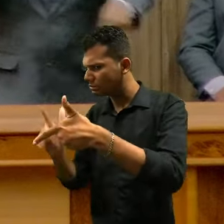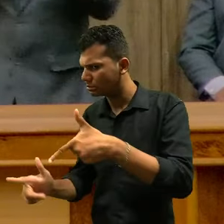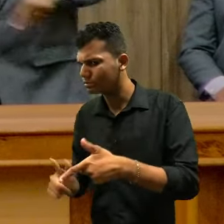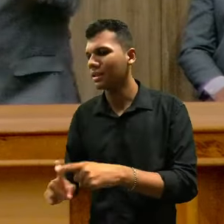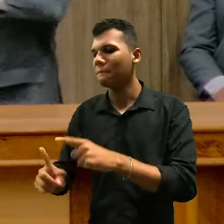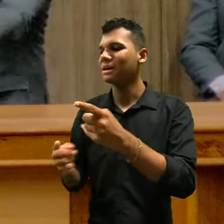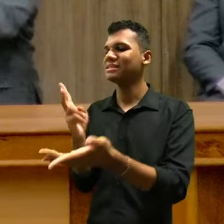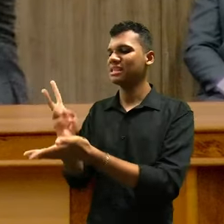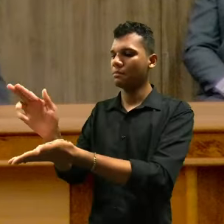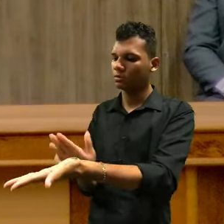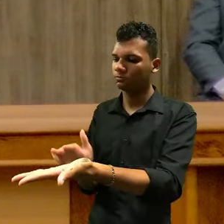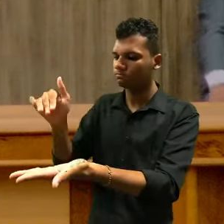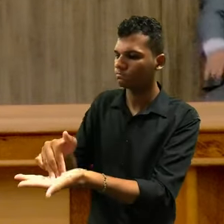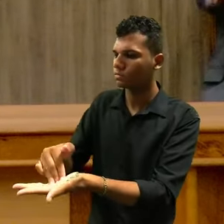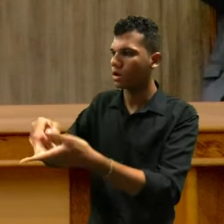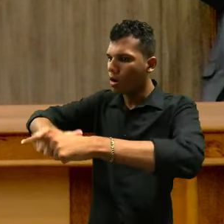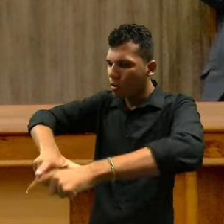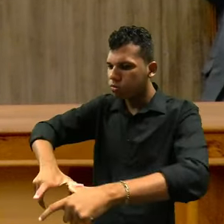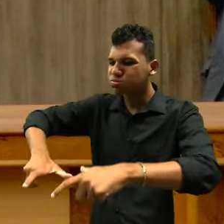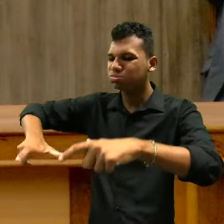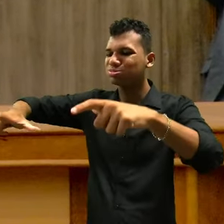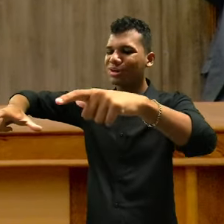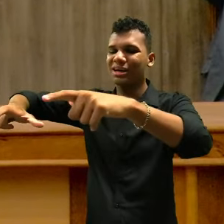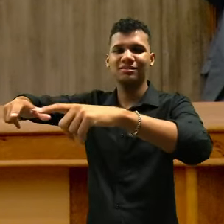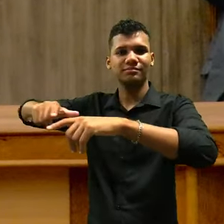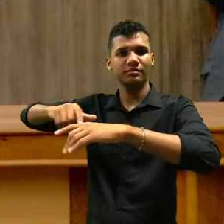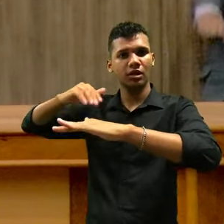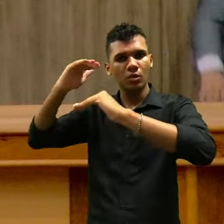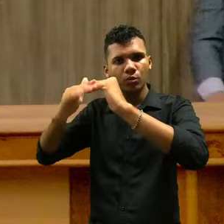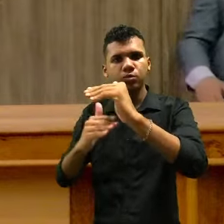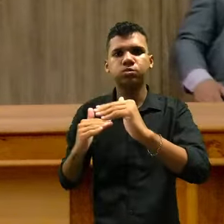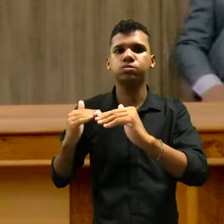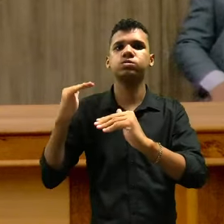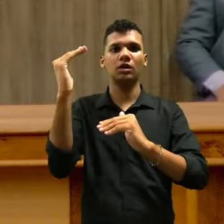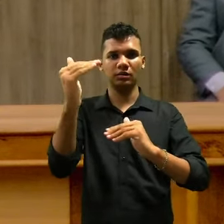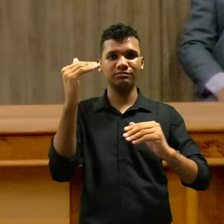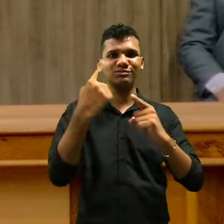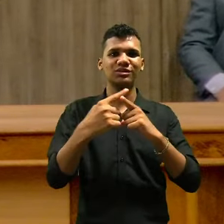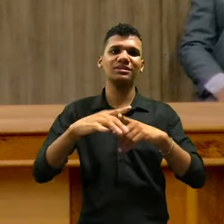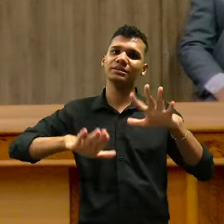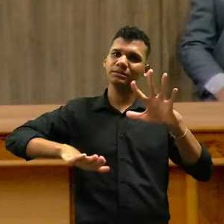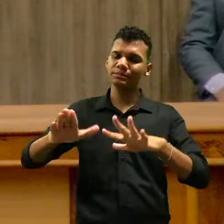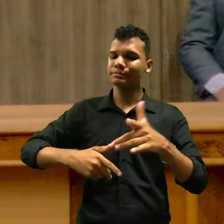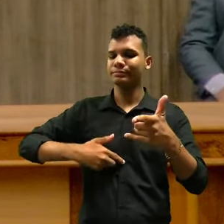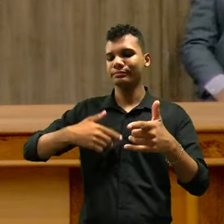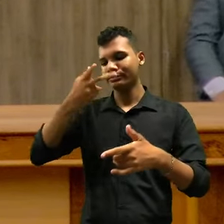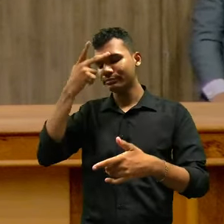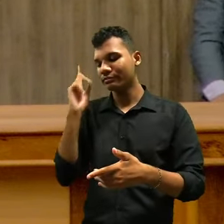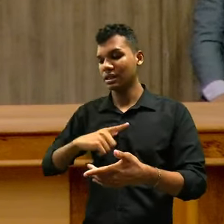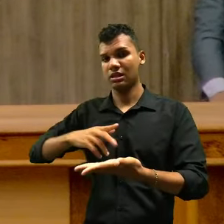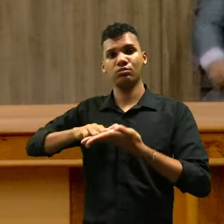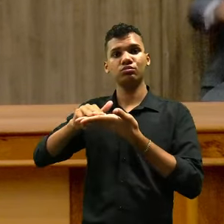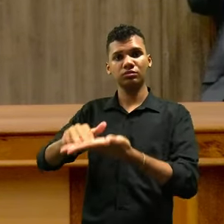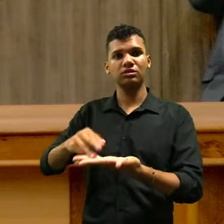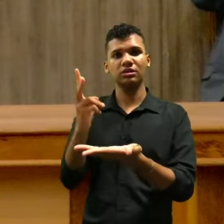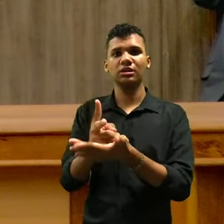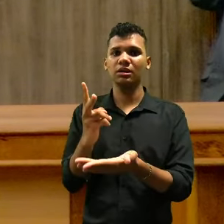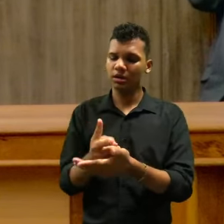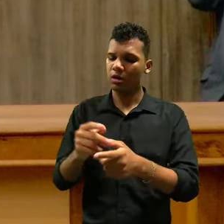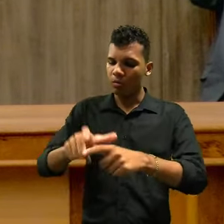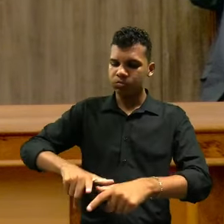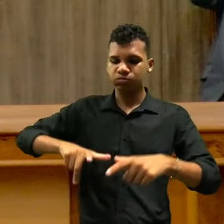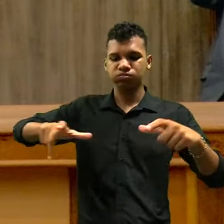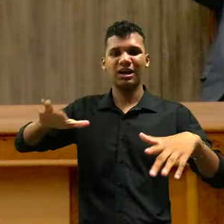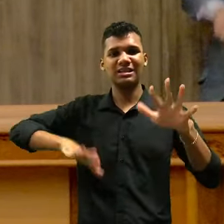tem Ministério da plantação até em cima de uma árvore da plantação até em cima de uma pedra